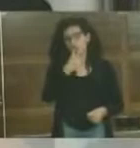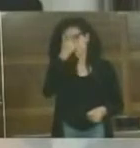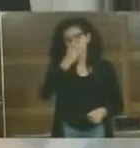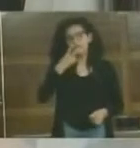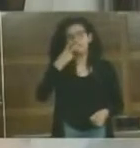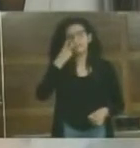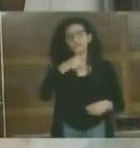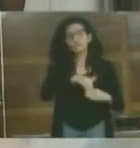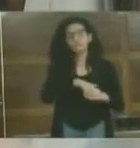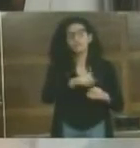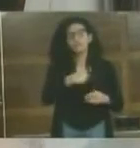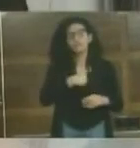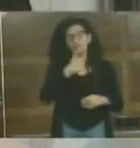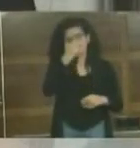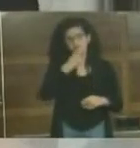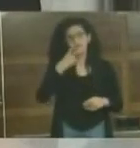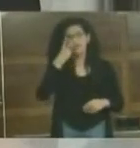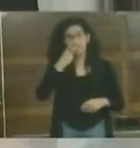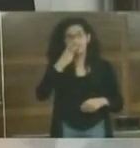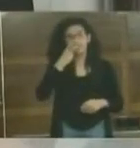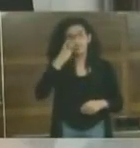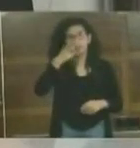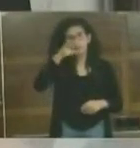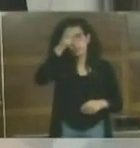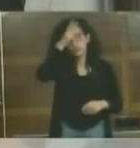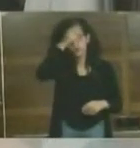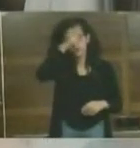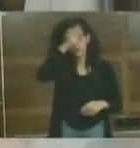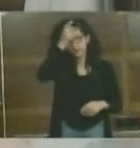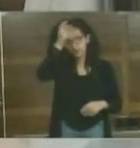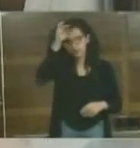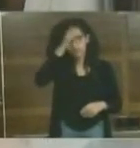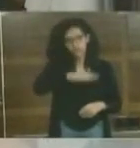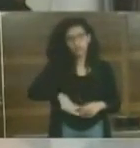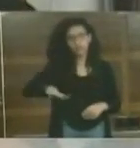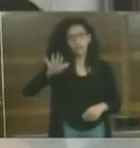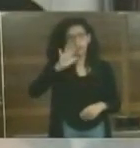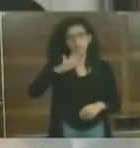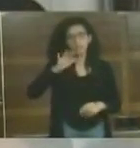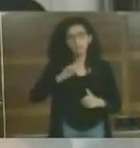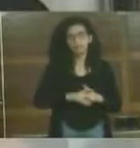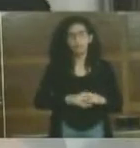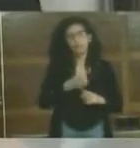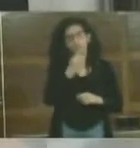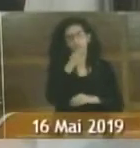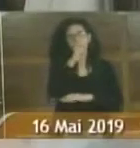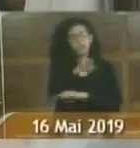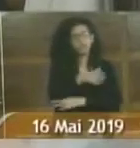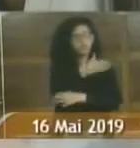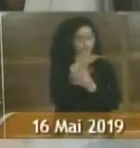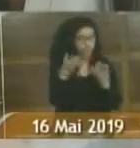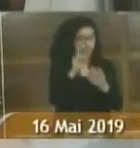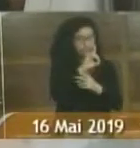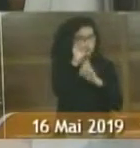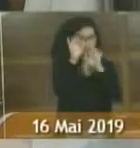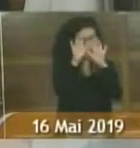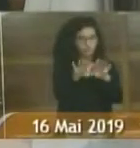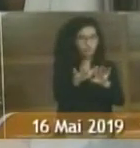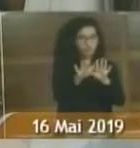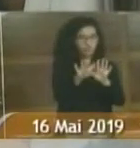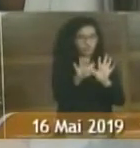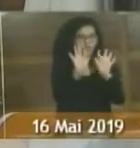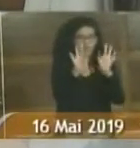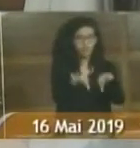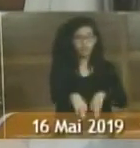do voto, sou vereador do município, atendo a todos. Uma boa tarde para todos, que Deus abençoe, venha o final